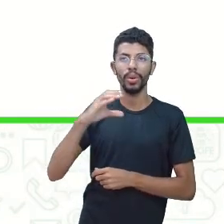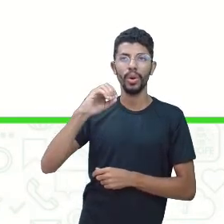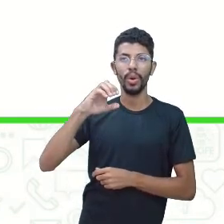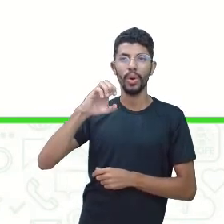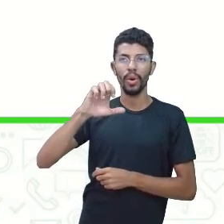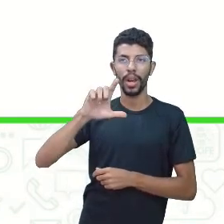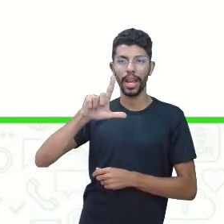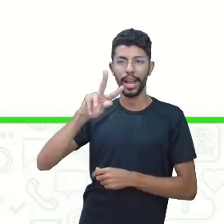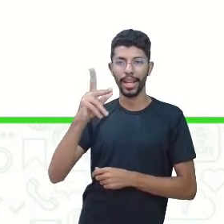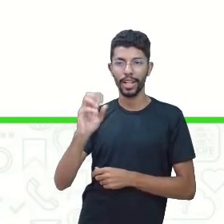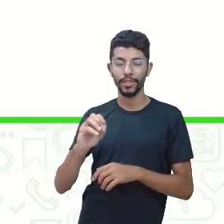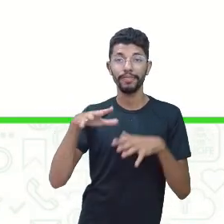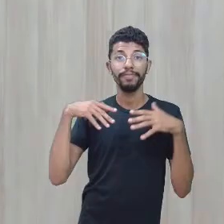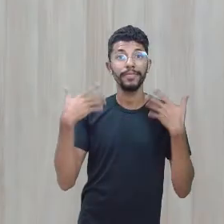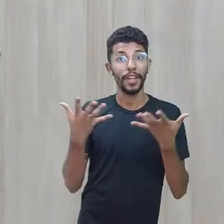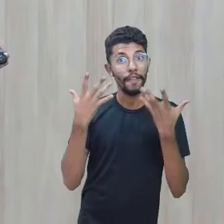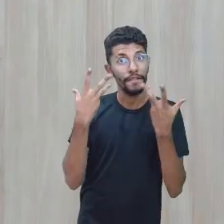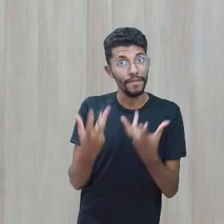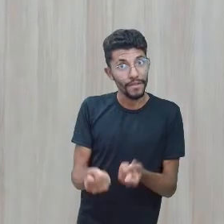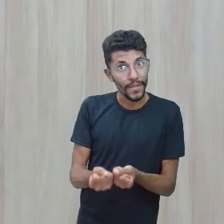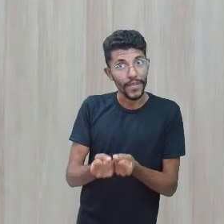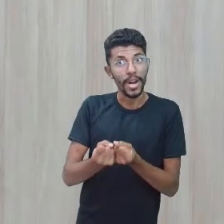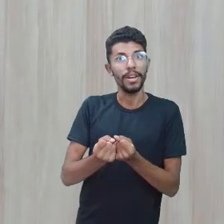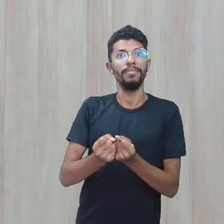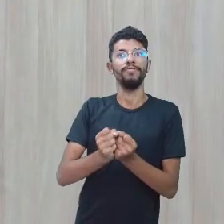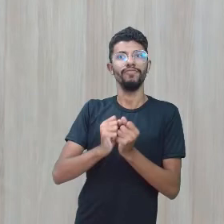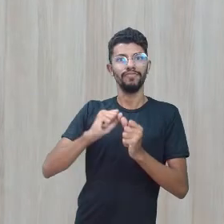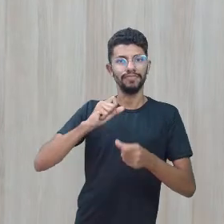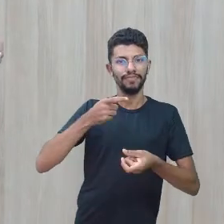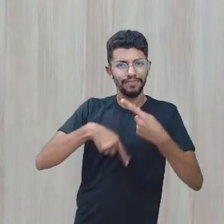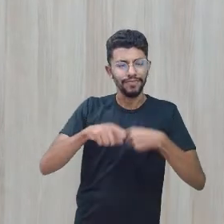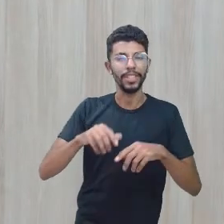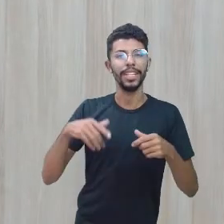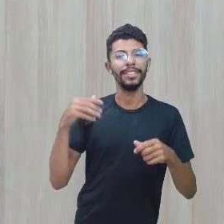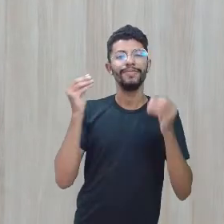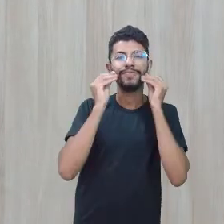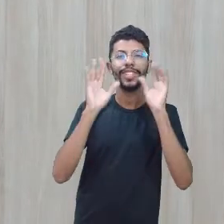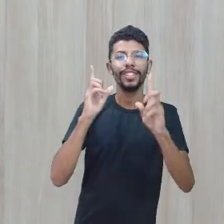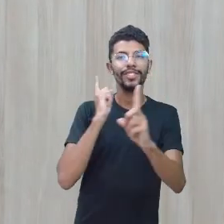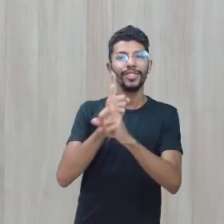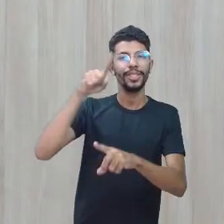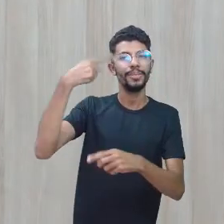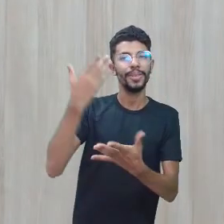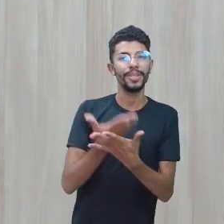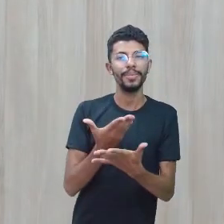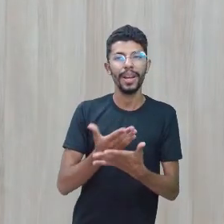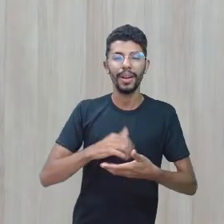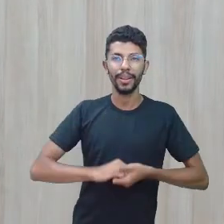vamos, né, correr atrás dos nossos sonhos e beijos e até a próxima.